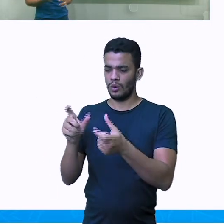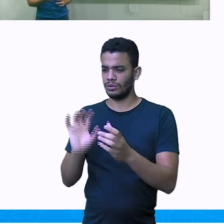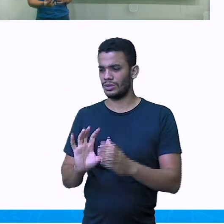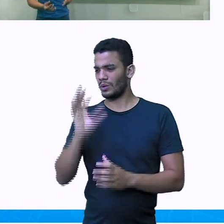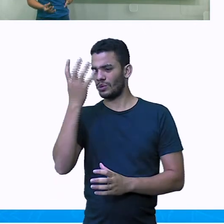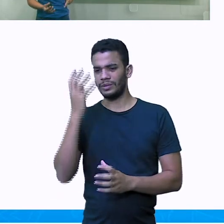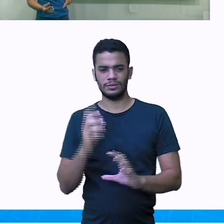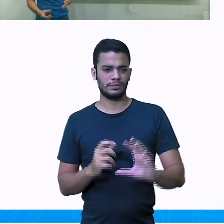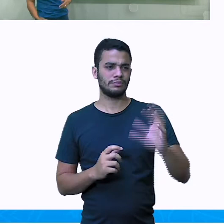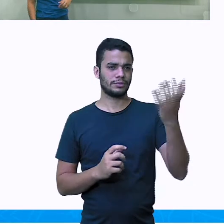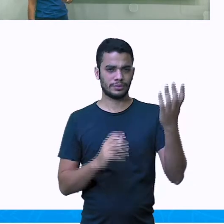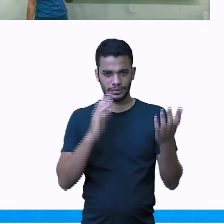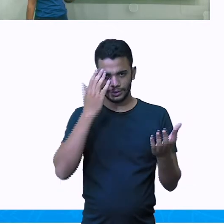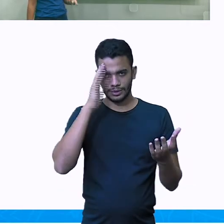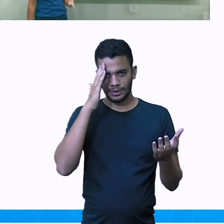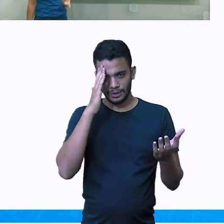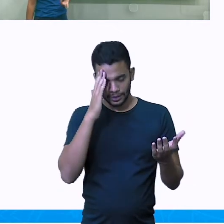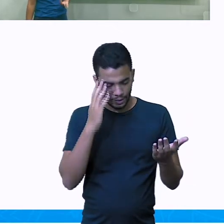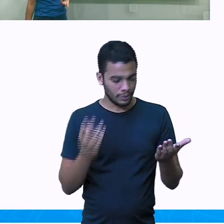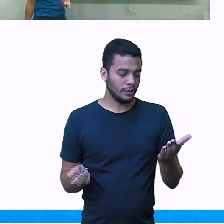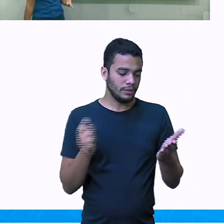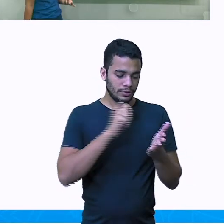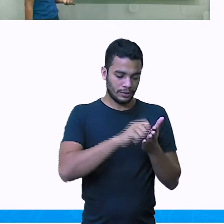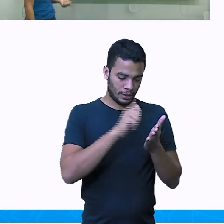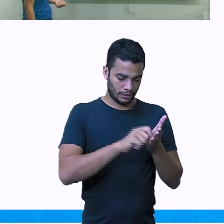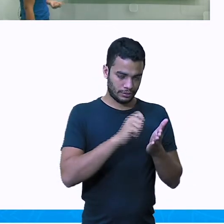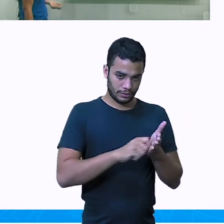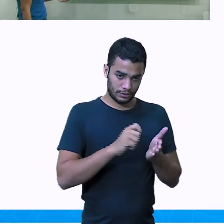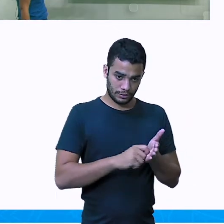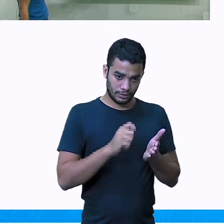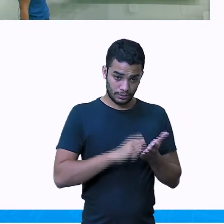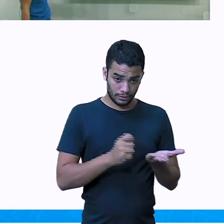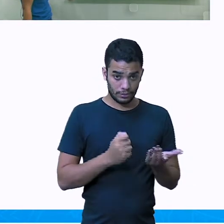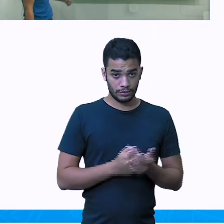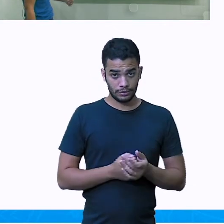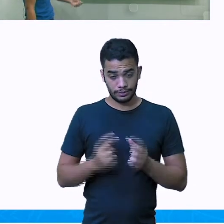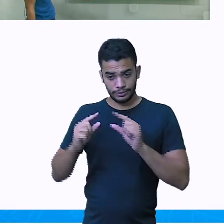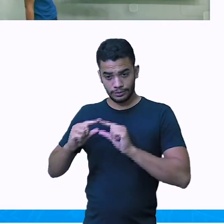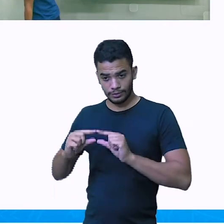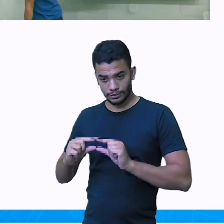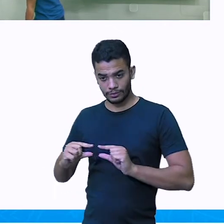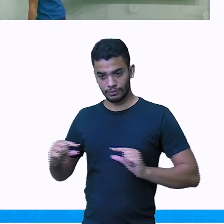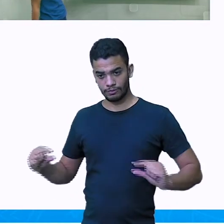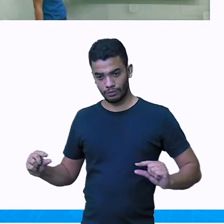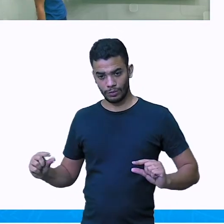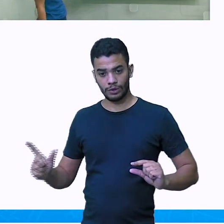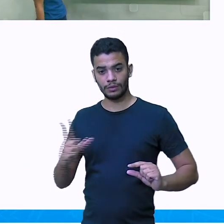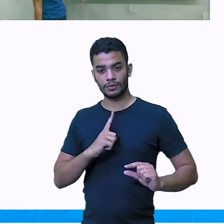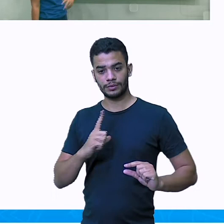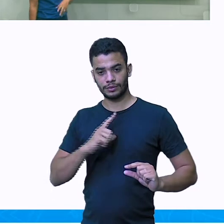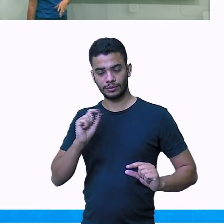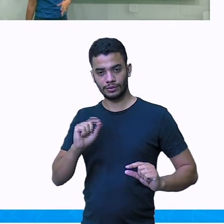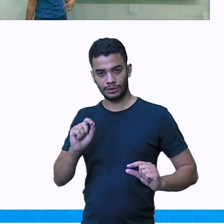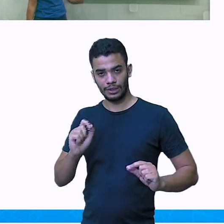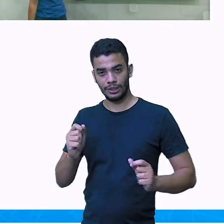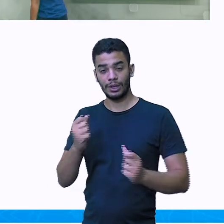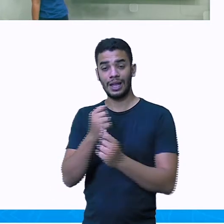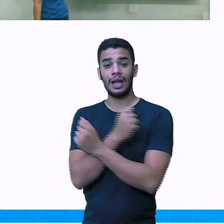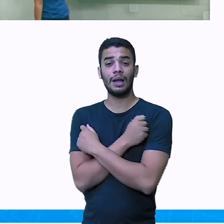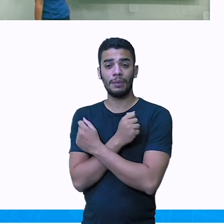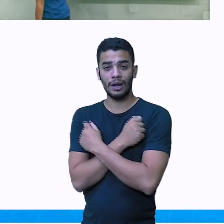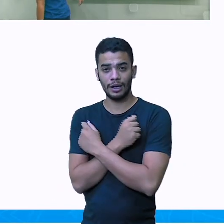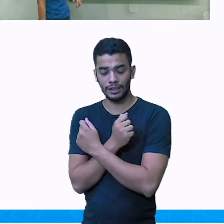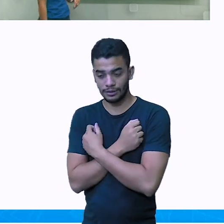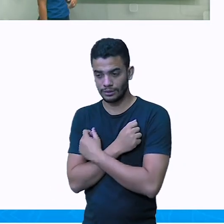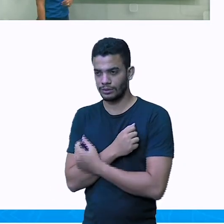acontecimentos que teve na sua casa, é a mensagem. Embaixo, nós temos a despedida, que